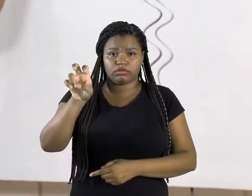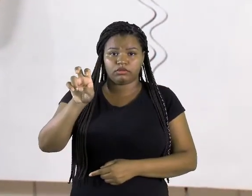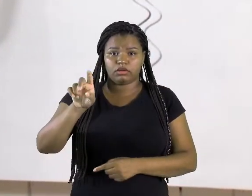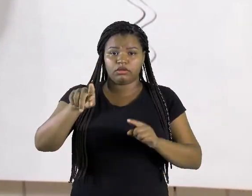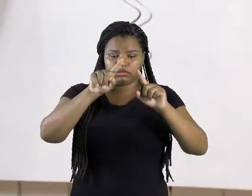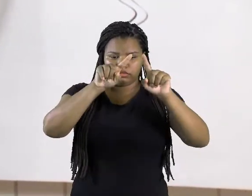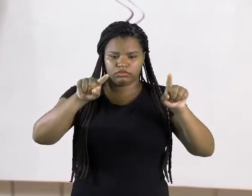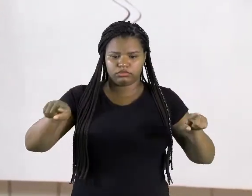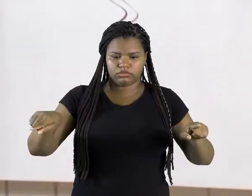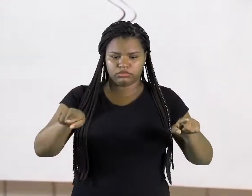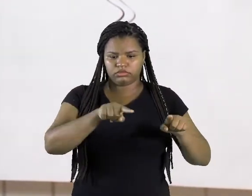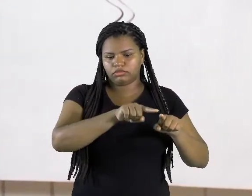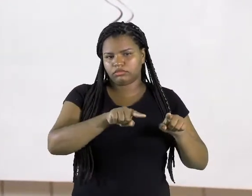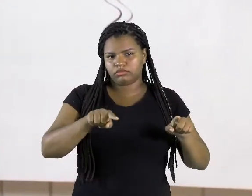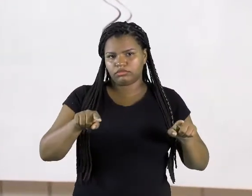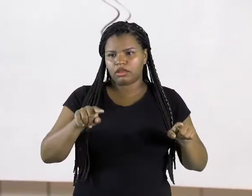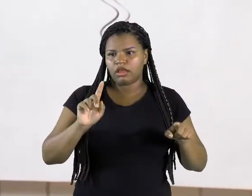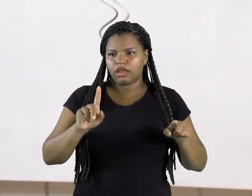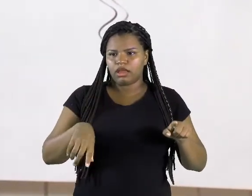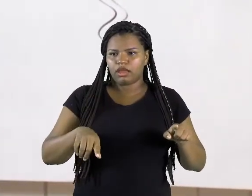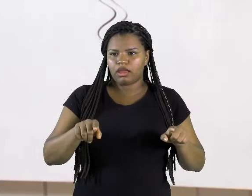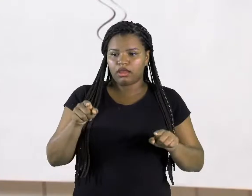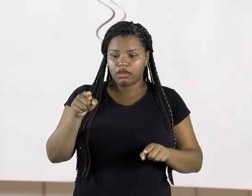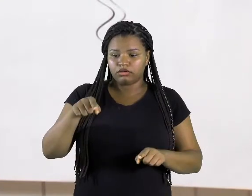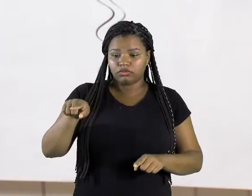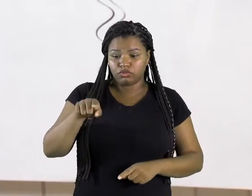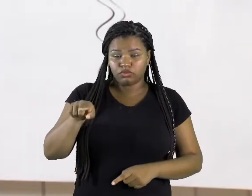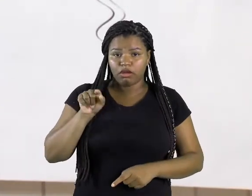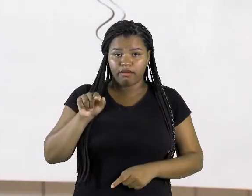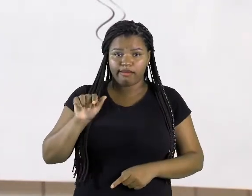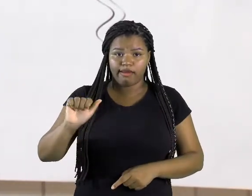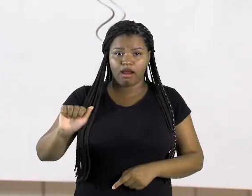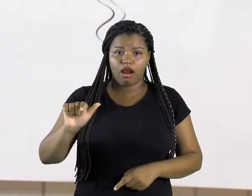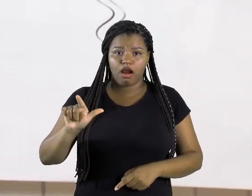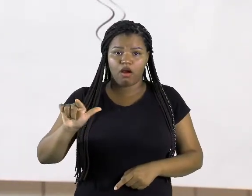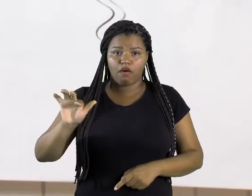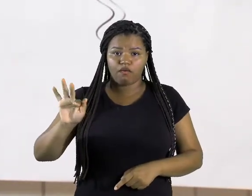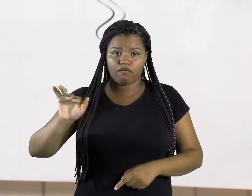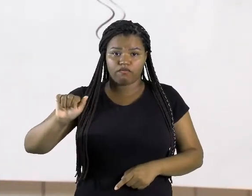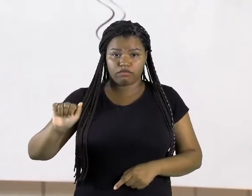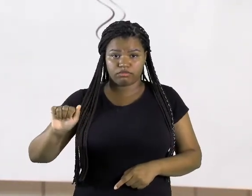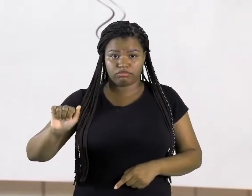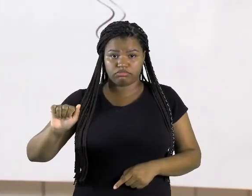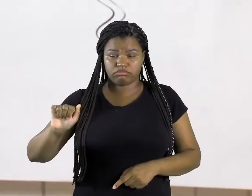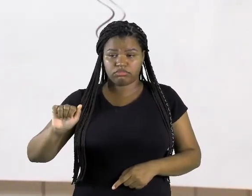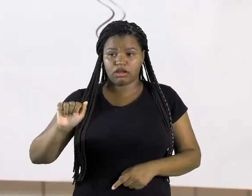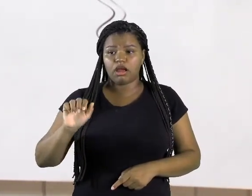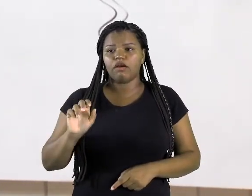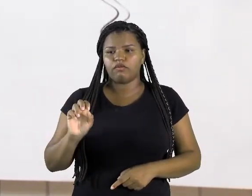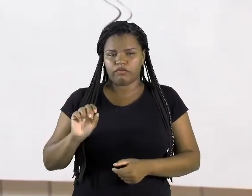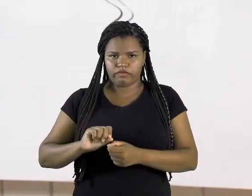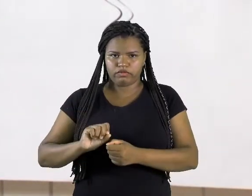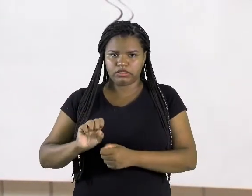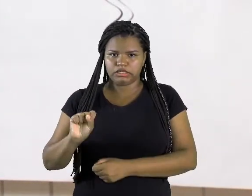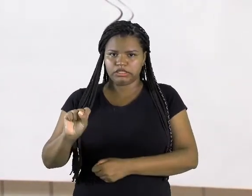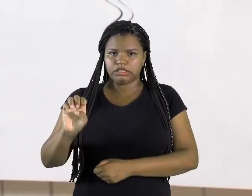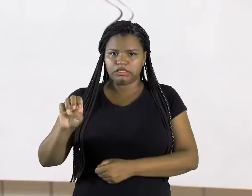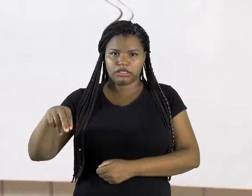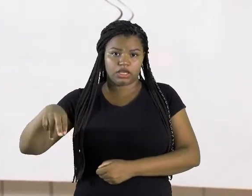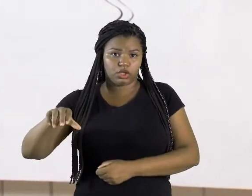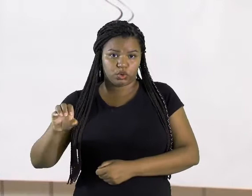aqui vai ser o meu ângulo alfa, certo? Então eu vou fazer aqui o seno do alfa. O que é o